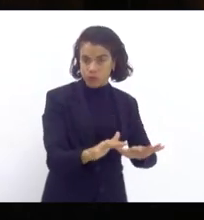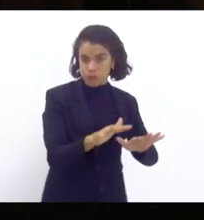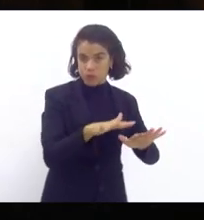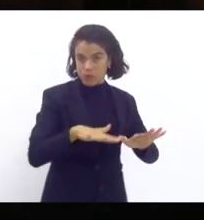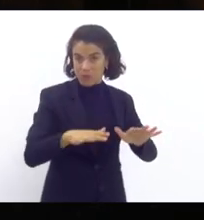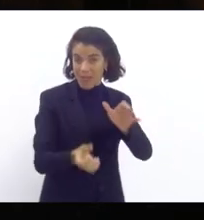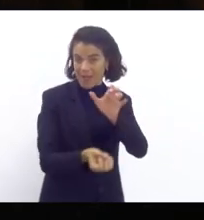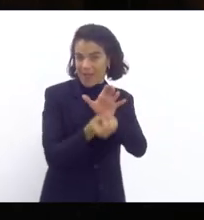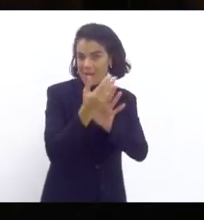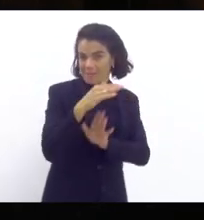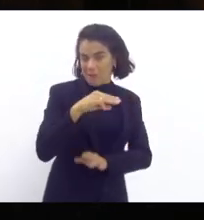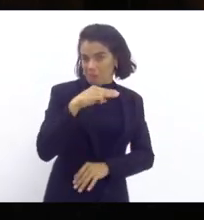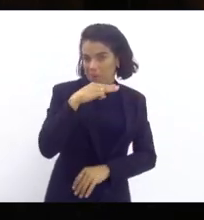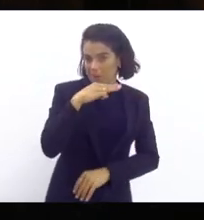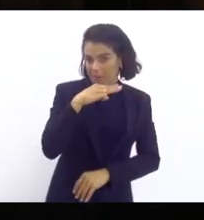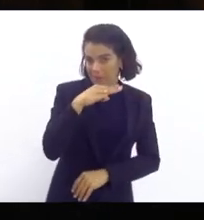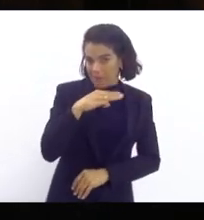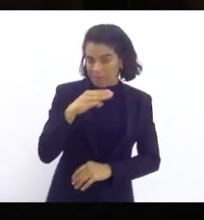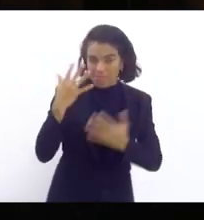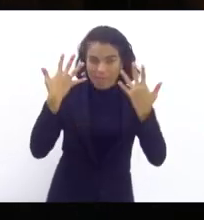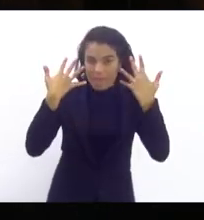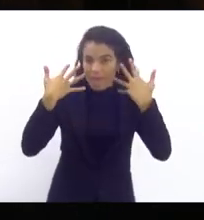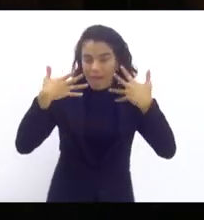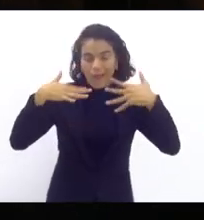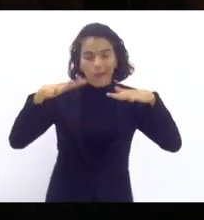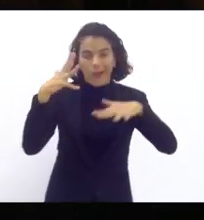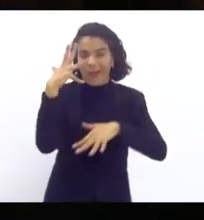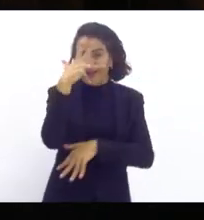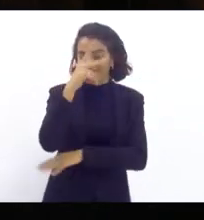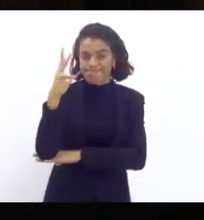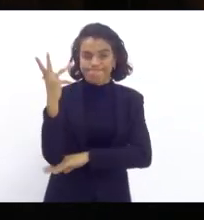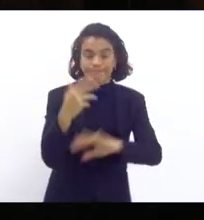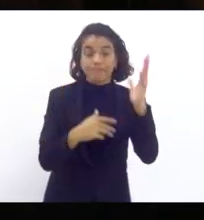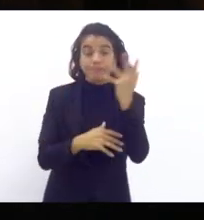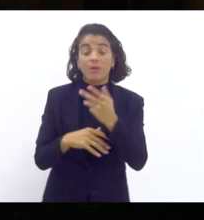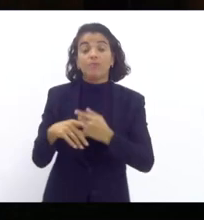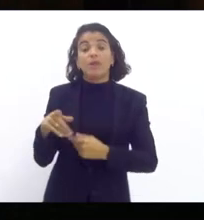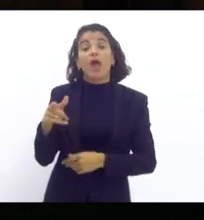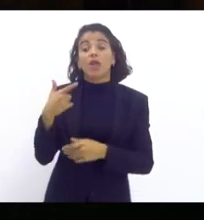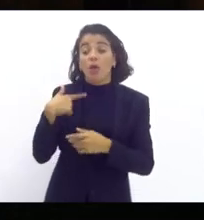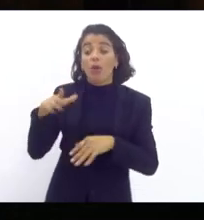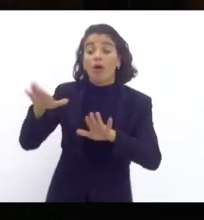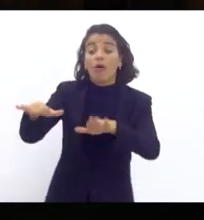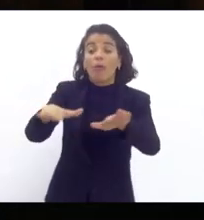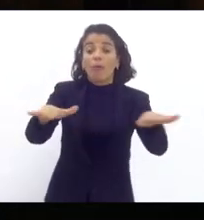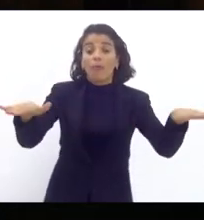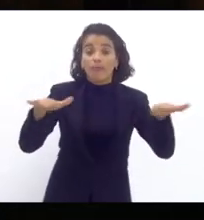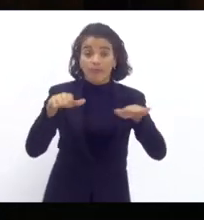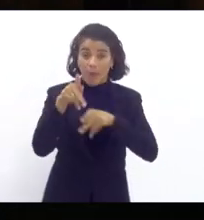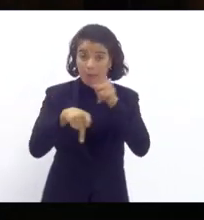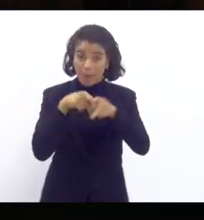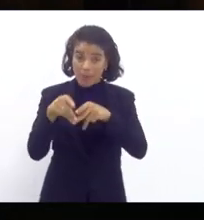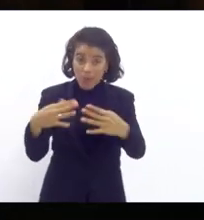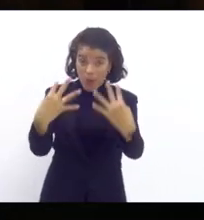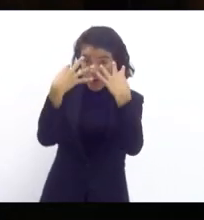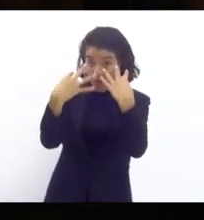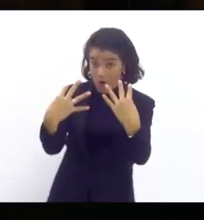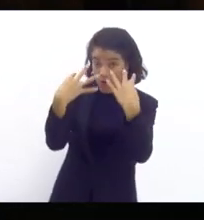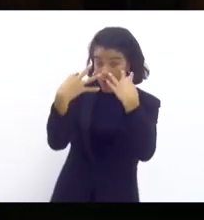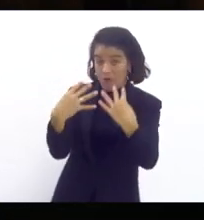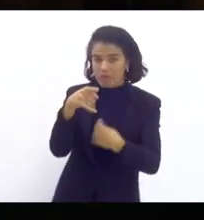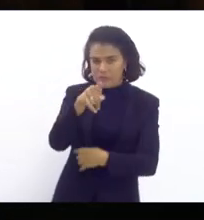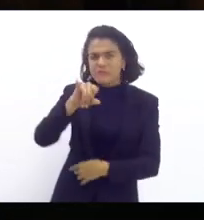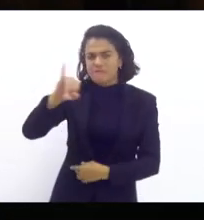sua criação. E aí, eu chamo aqui a atenção da população de Mangaratiba. Vocês vão ter